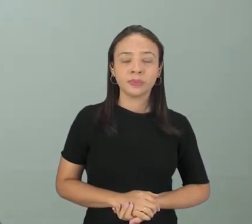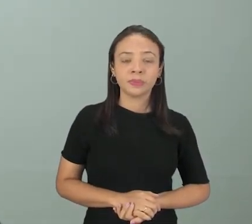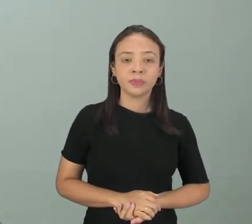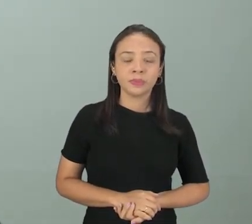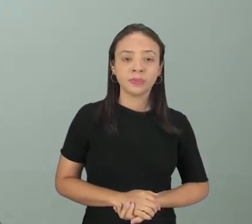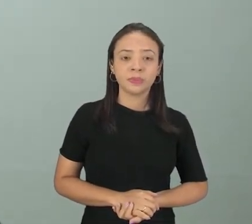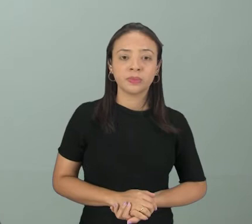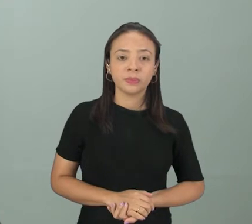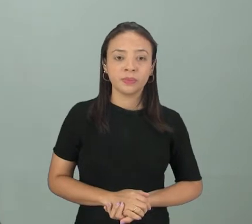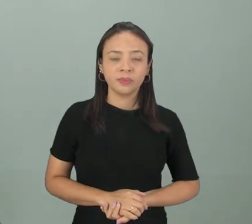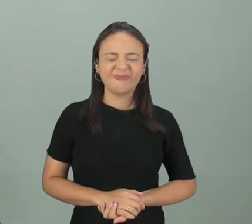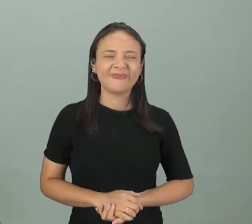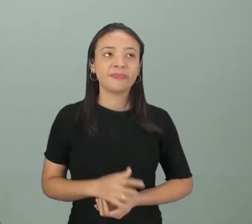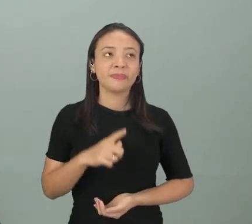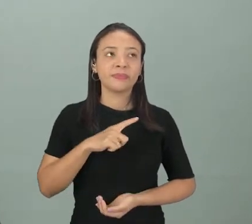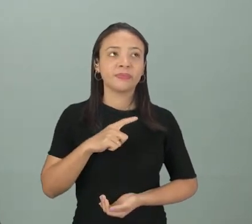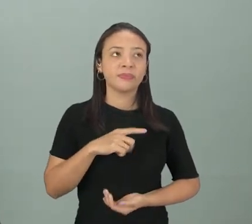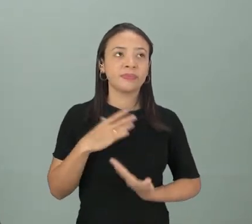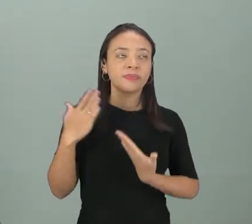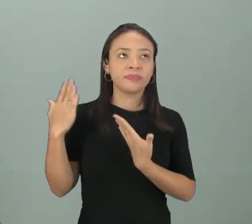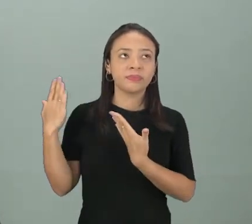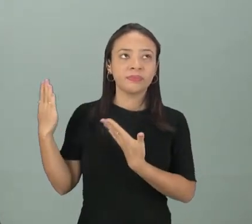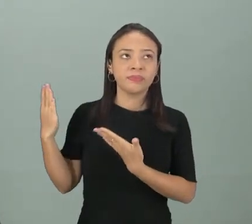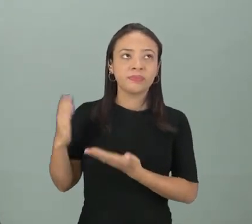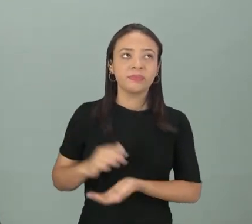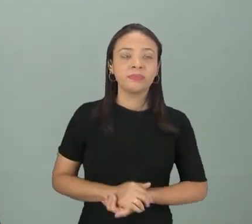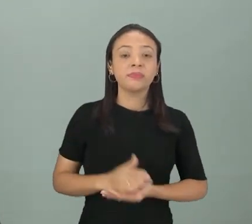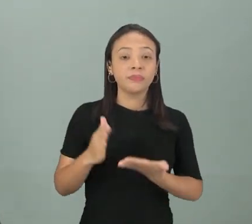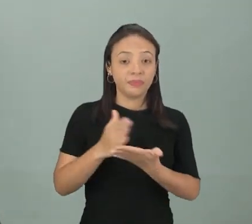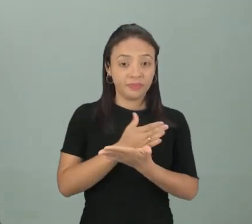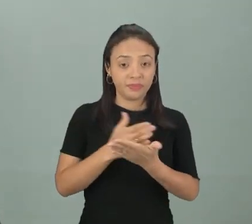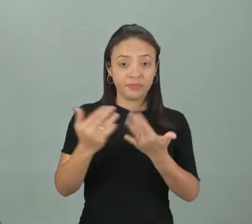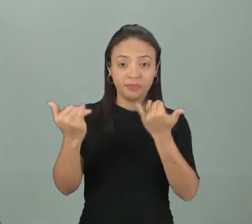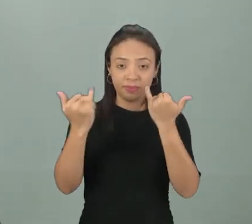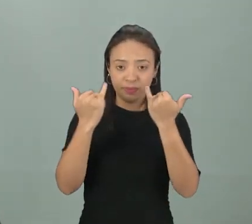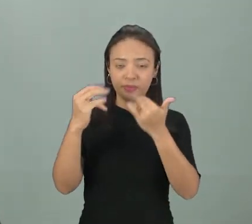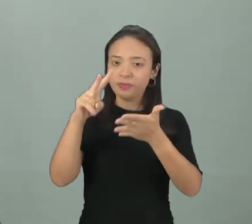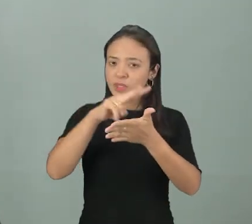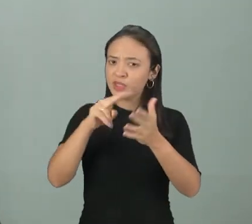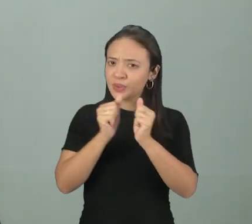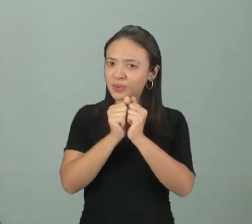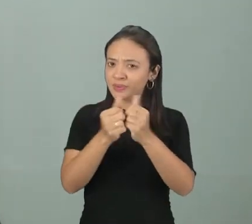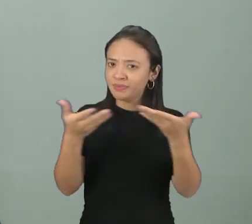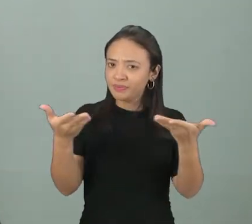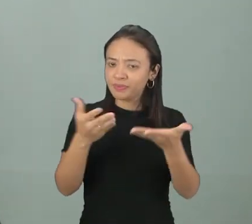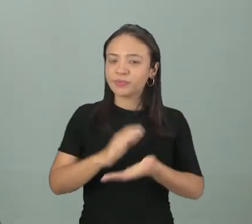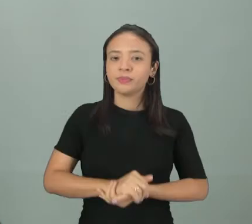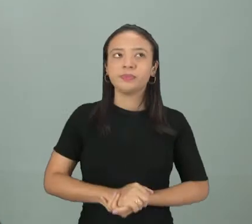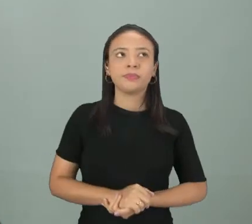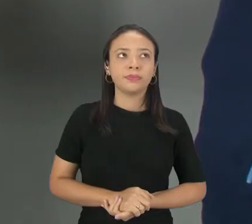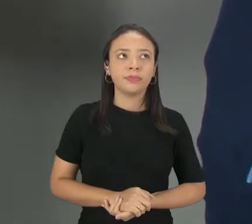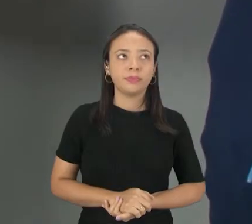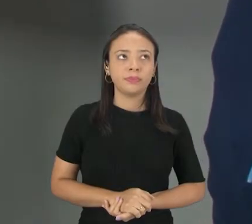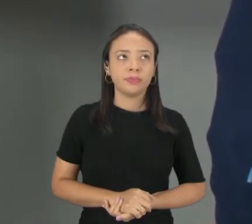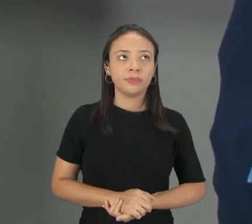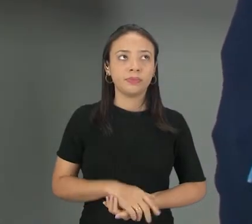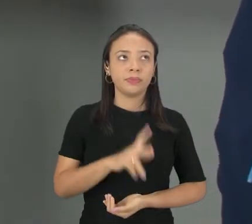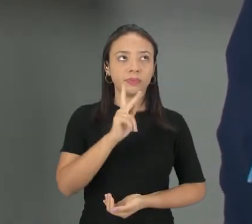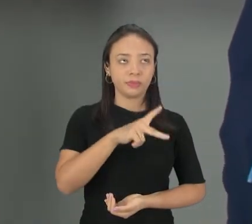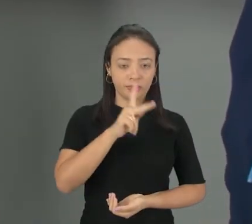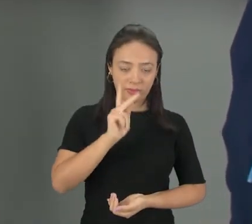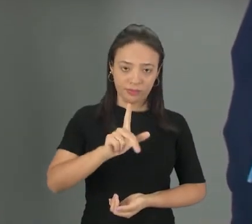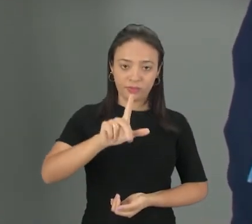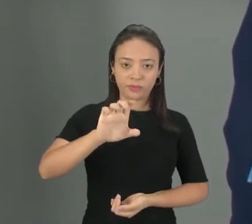nós temos aqui algumas informações Vamos ler juntos podem só a